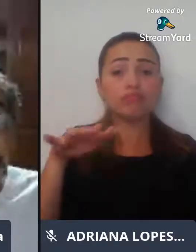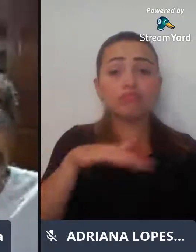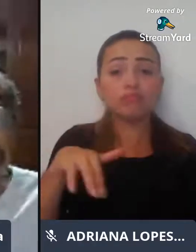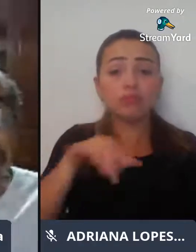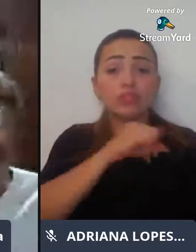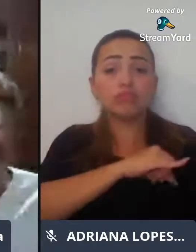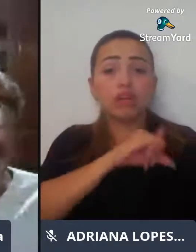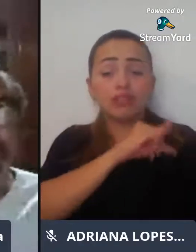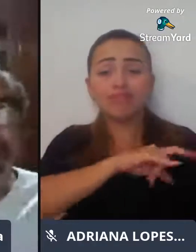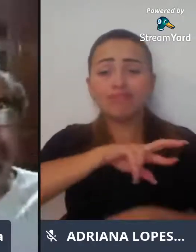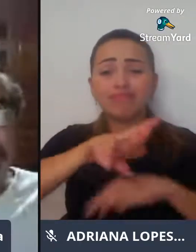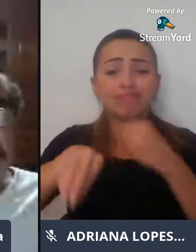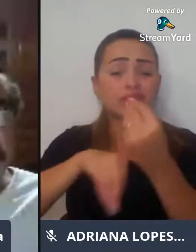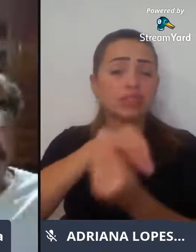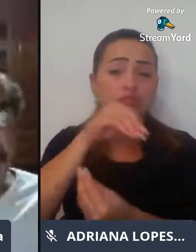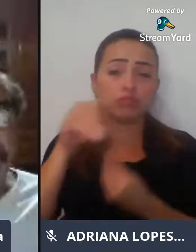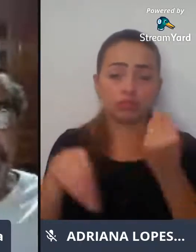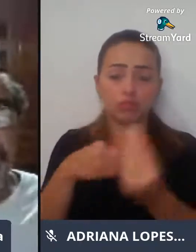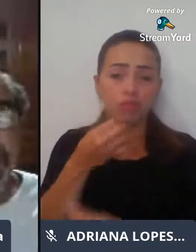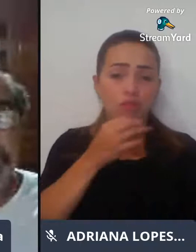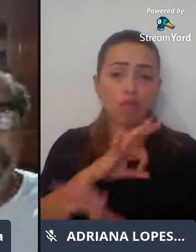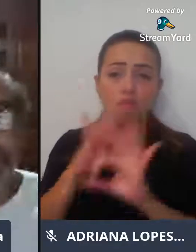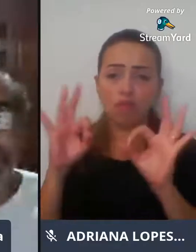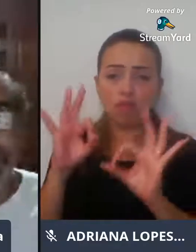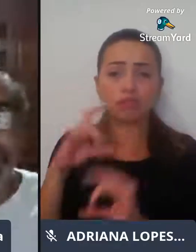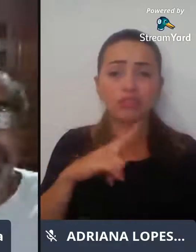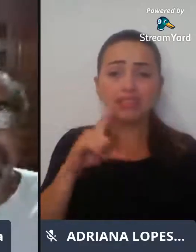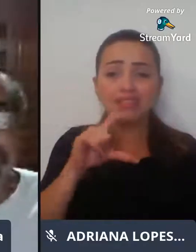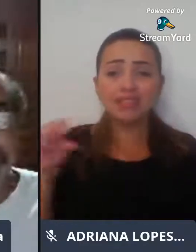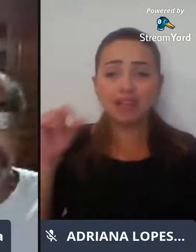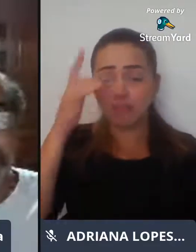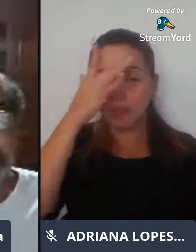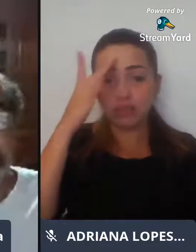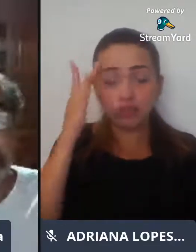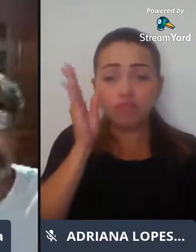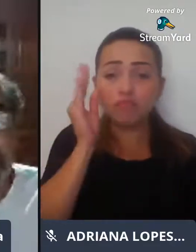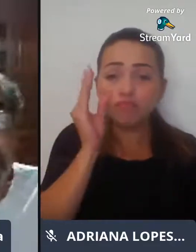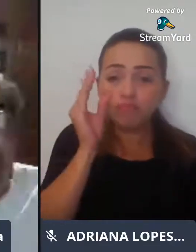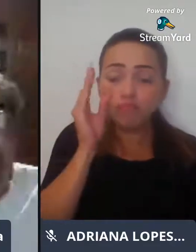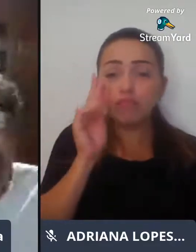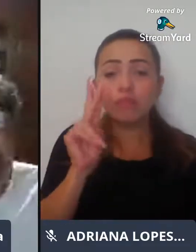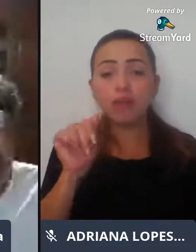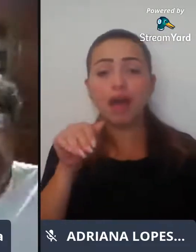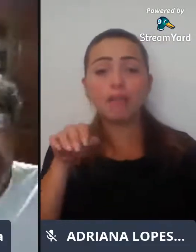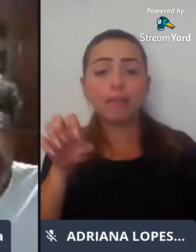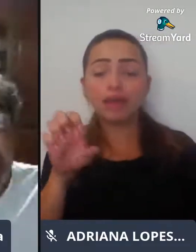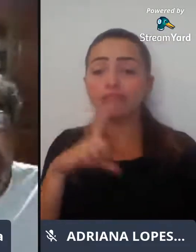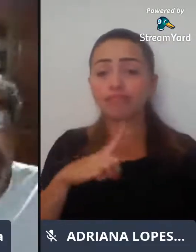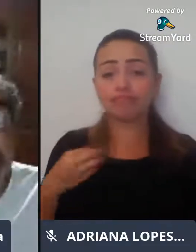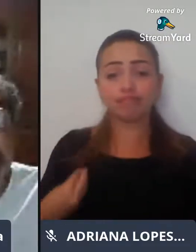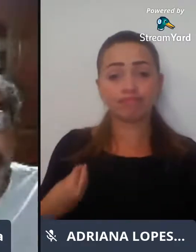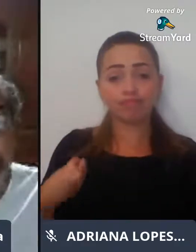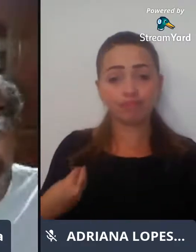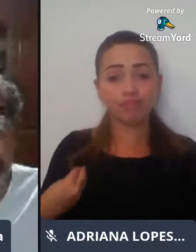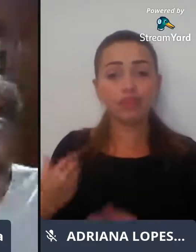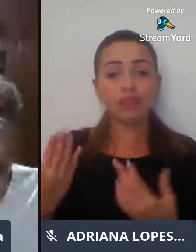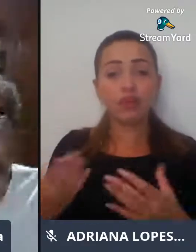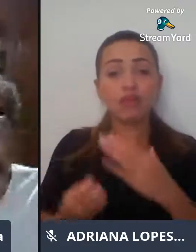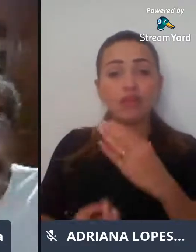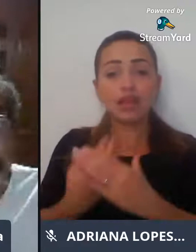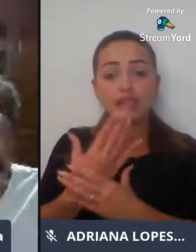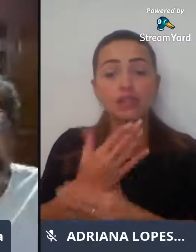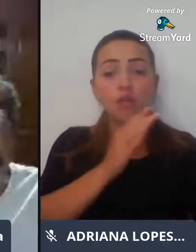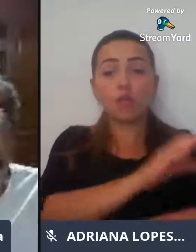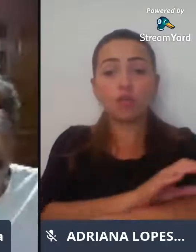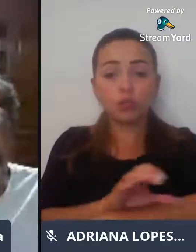Rio de Janeiro. Então, isso era muito legal. Sessões com 100 pessoas, de pais, mães e tal. Então, a criação de uma